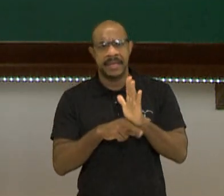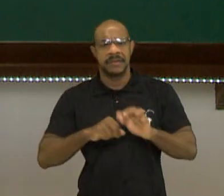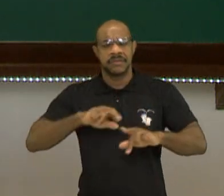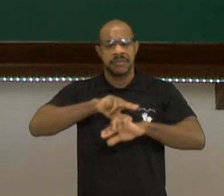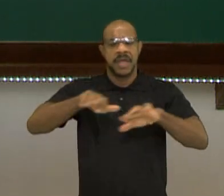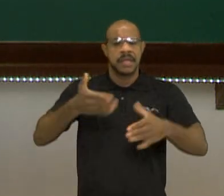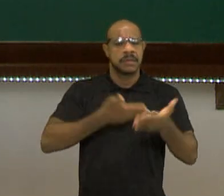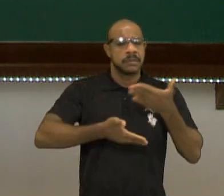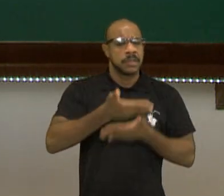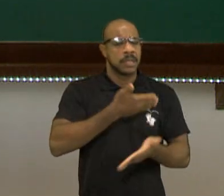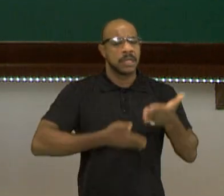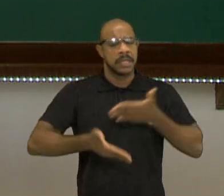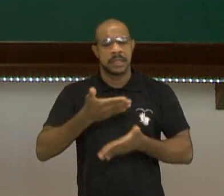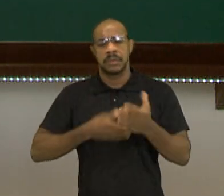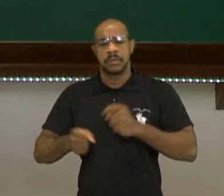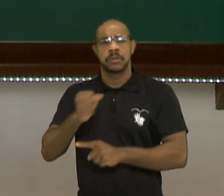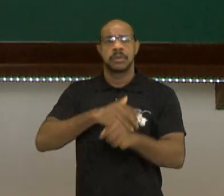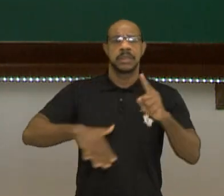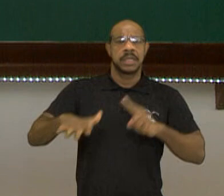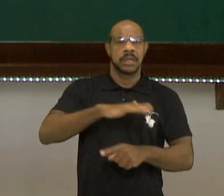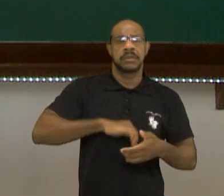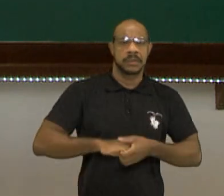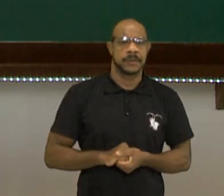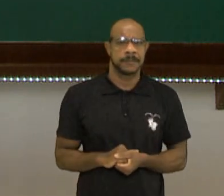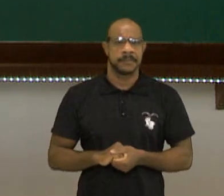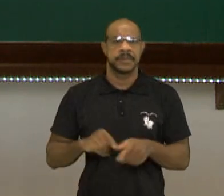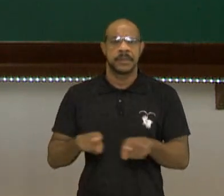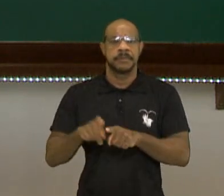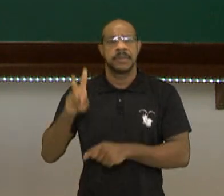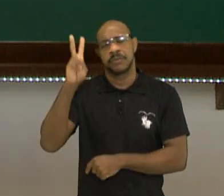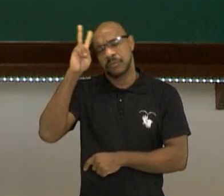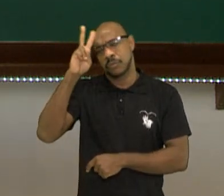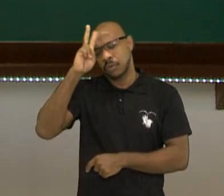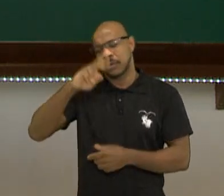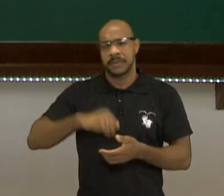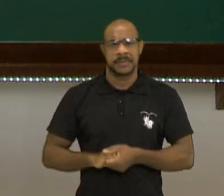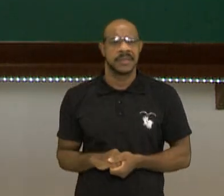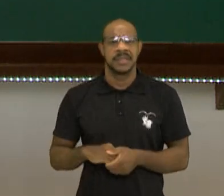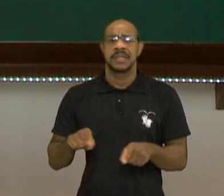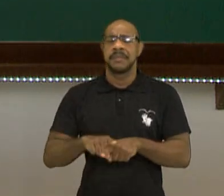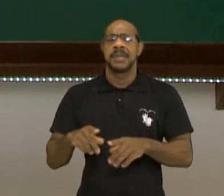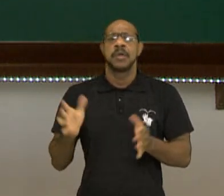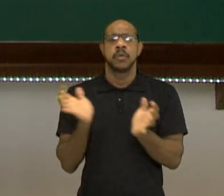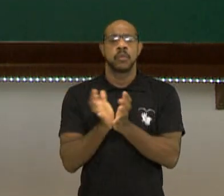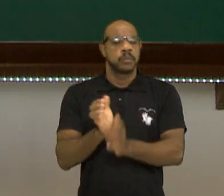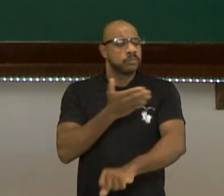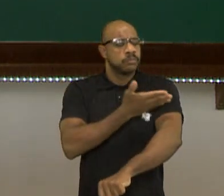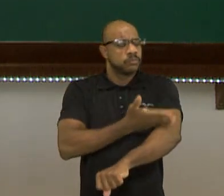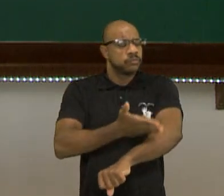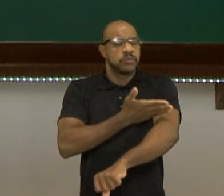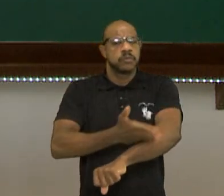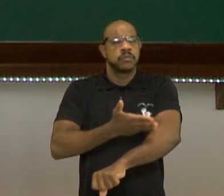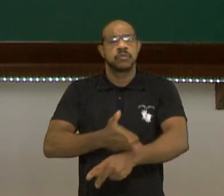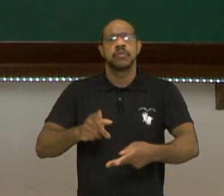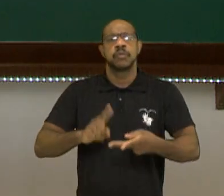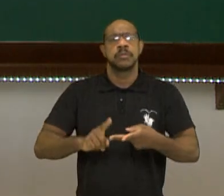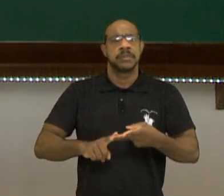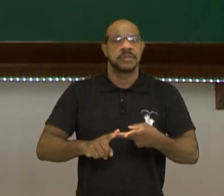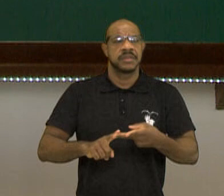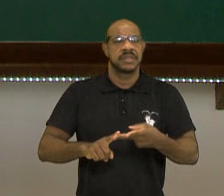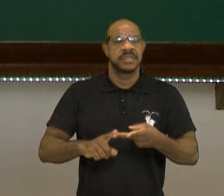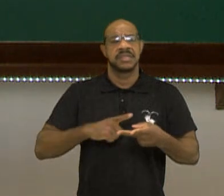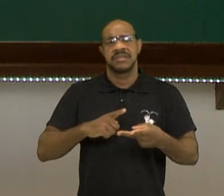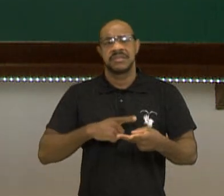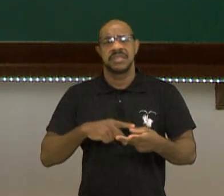interações sociais e tempos históricos. Quer dizer, são os conjuntos de hábitos, de costumes, de símbolos,